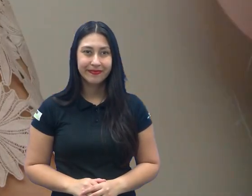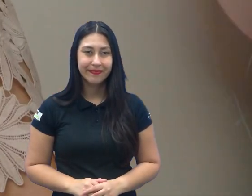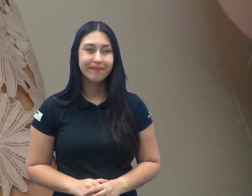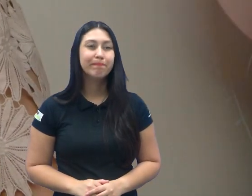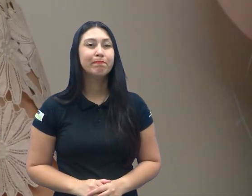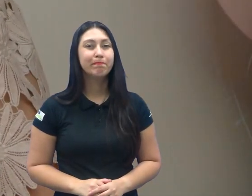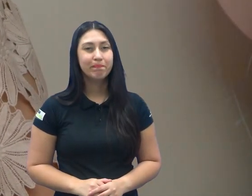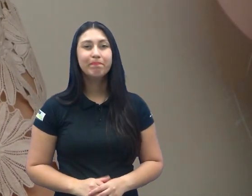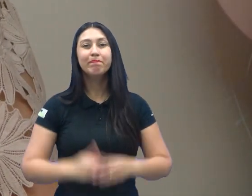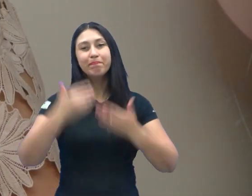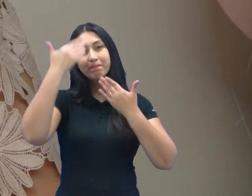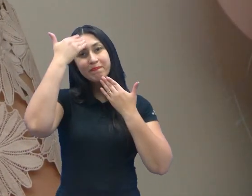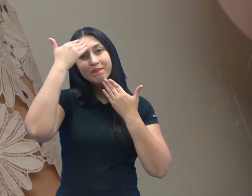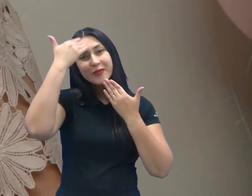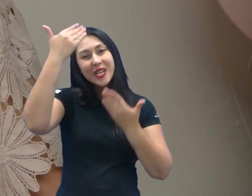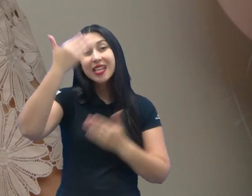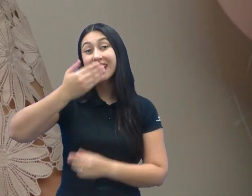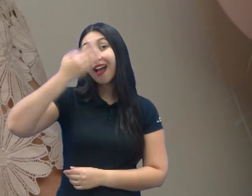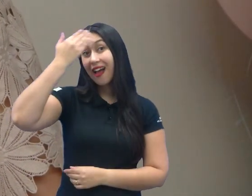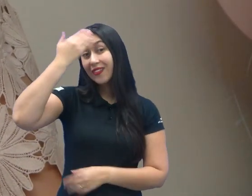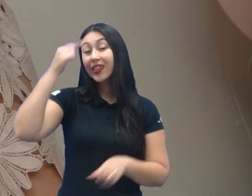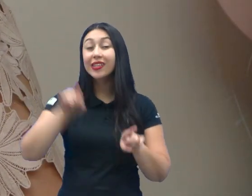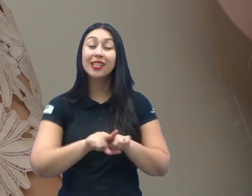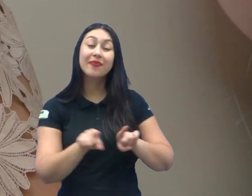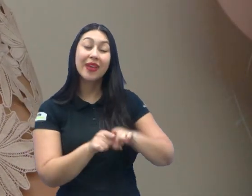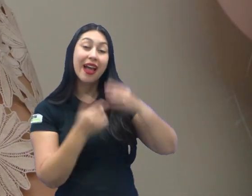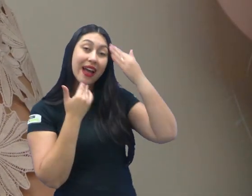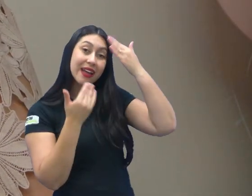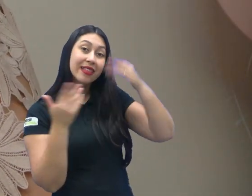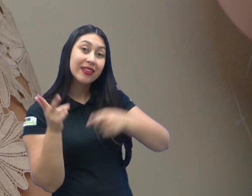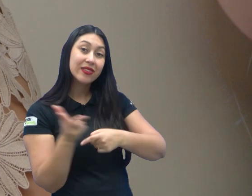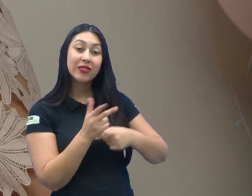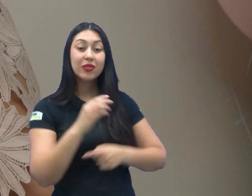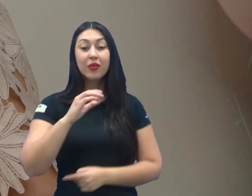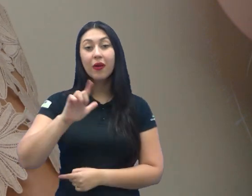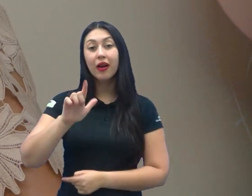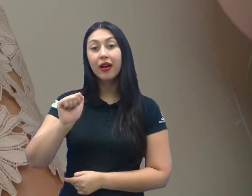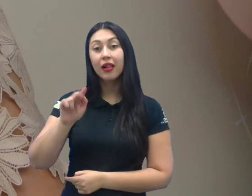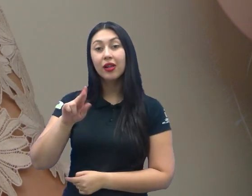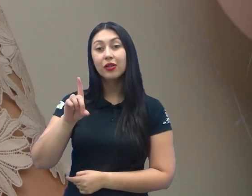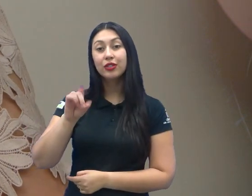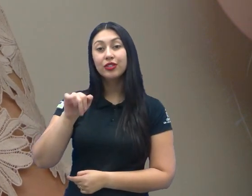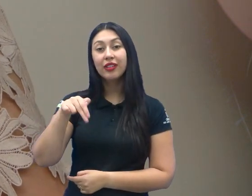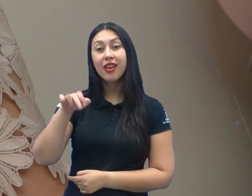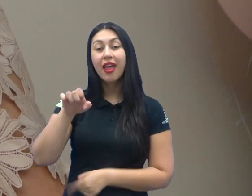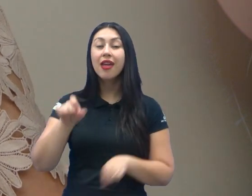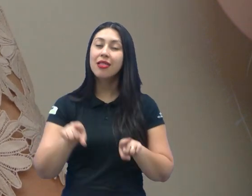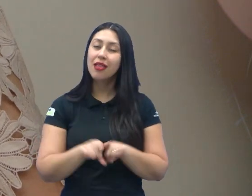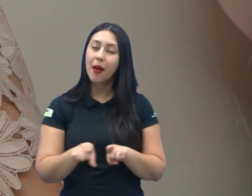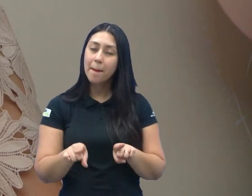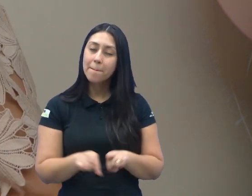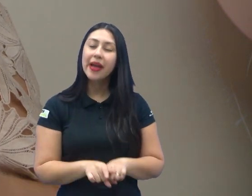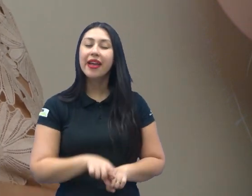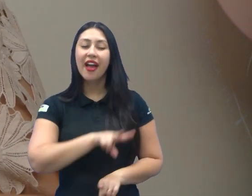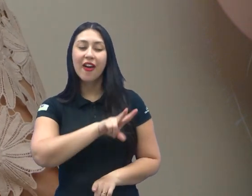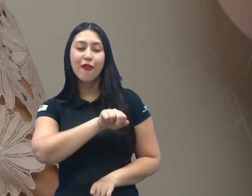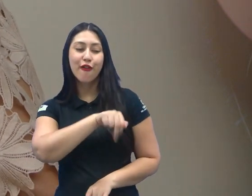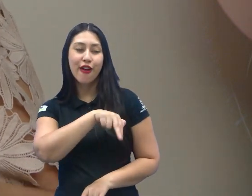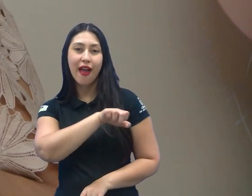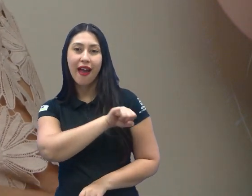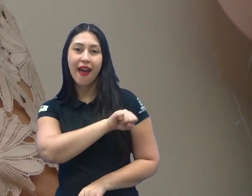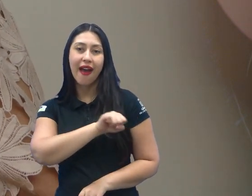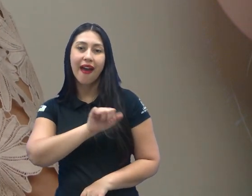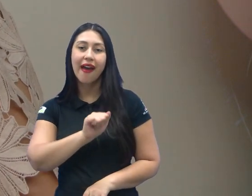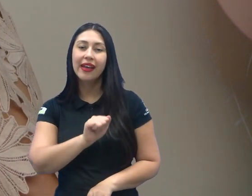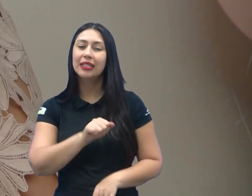Muito obrigada, Rafael. Agradeço também o cinegrafista Claudinei Salles e, claro, né, gente, a doutora Vanessa Ferreira pelas